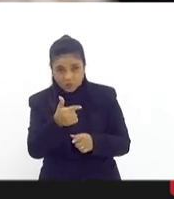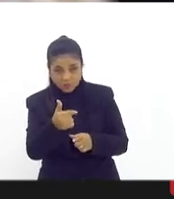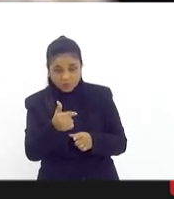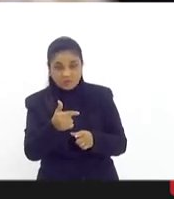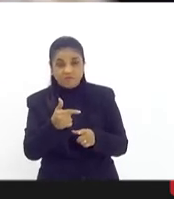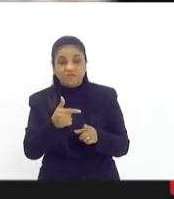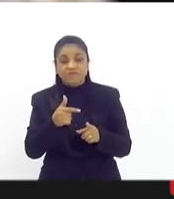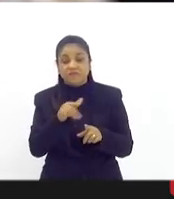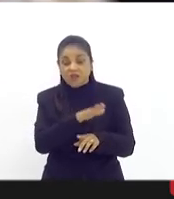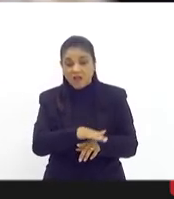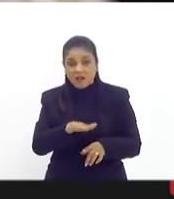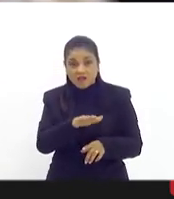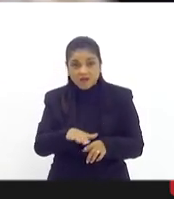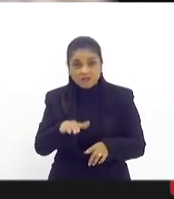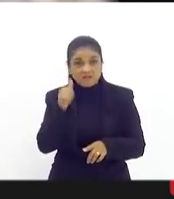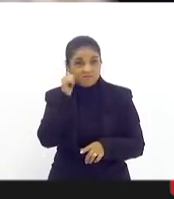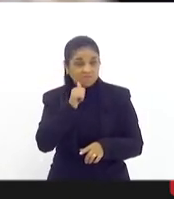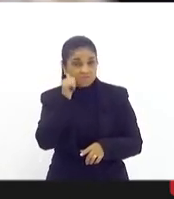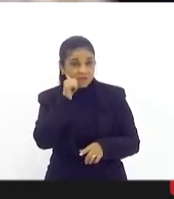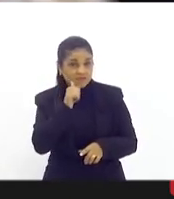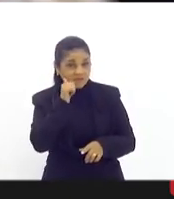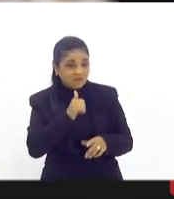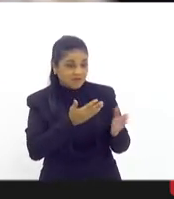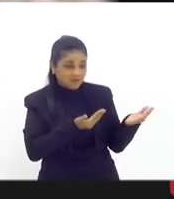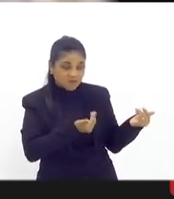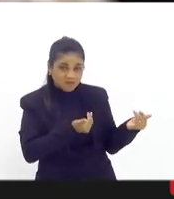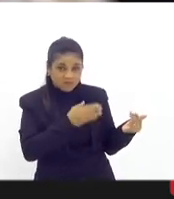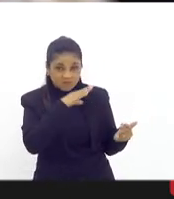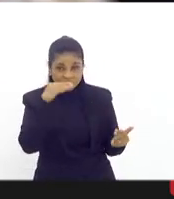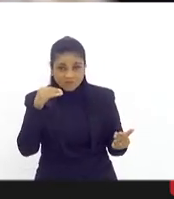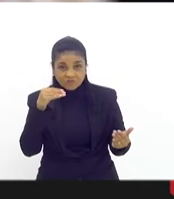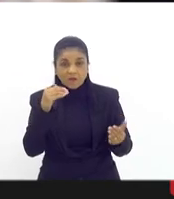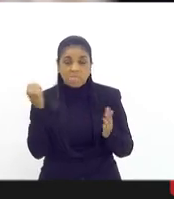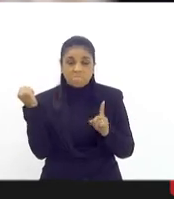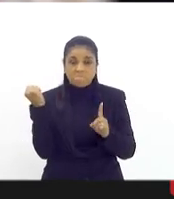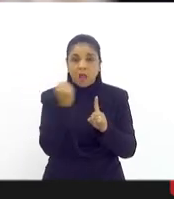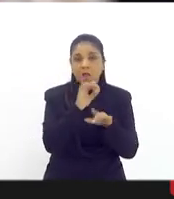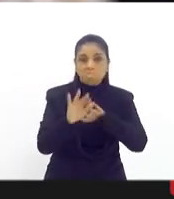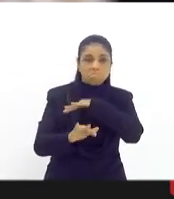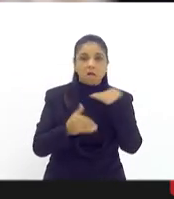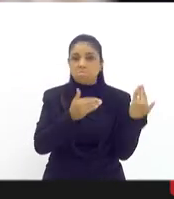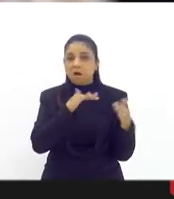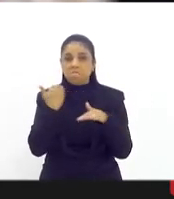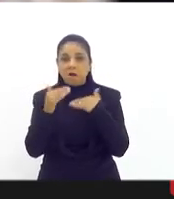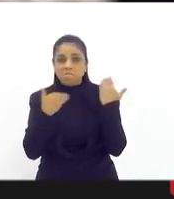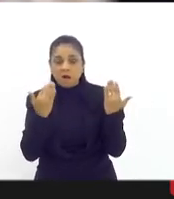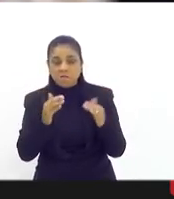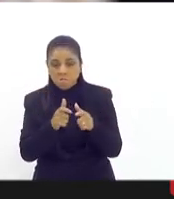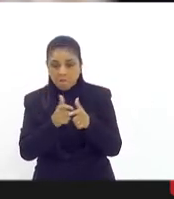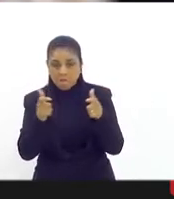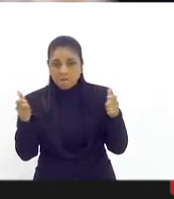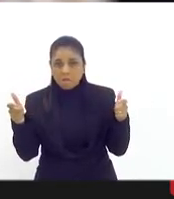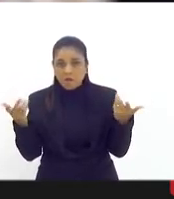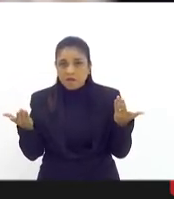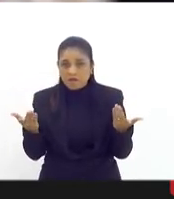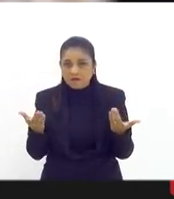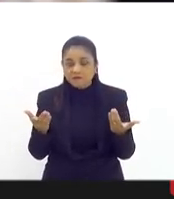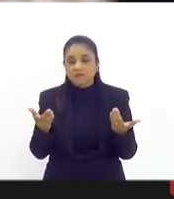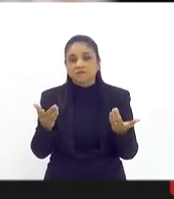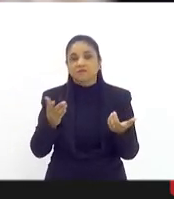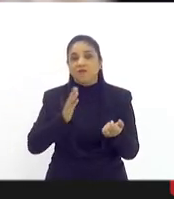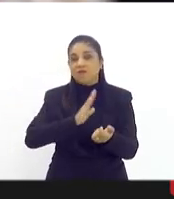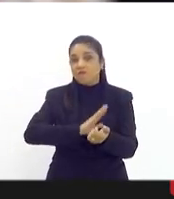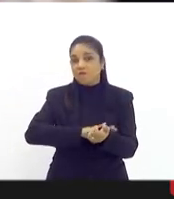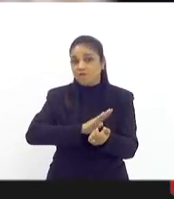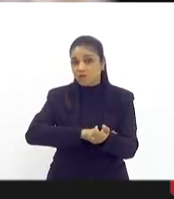de suicídio, principalmente entre meninas e adolescentes, vêm crescendo vertiginosamente. E os aumentos visíveis em